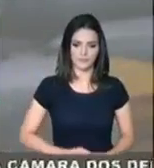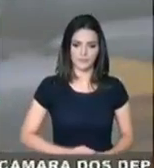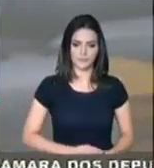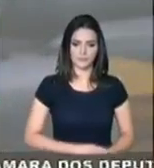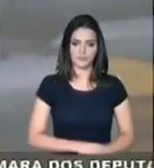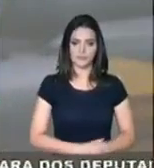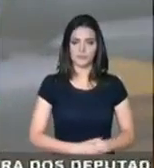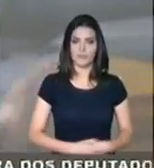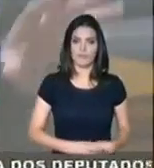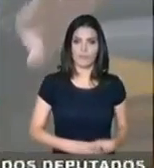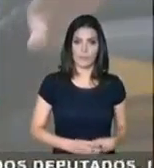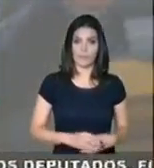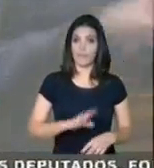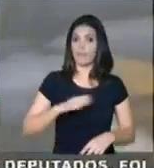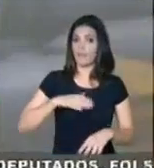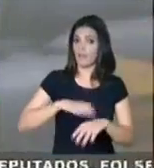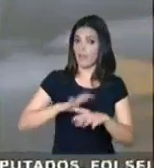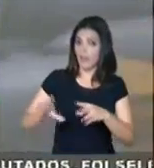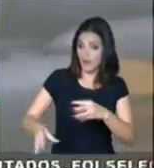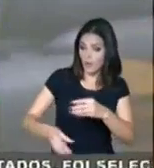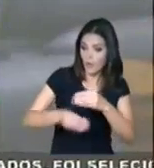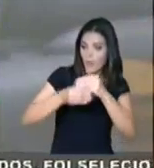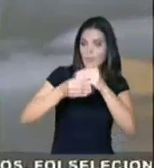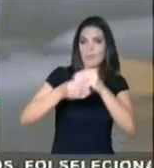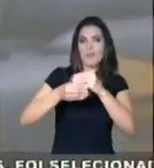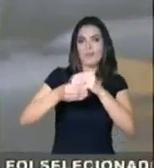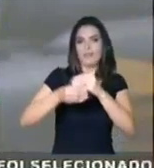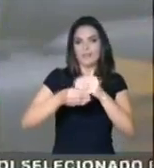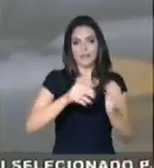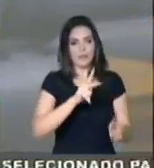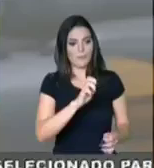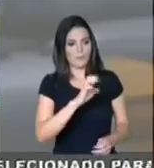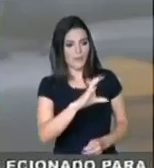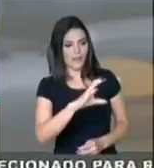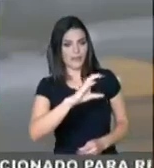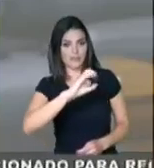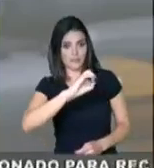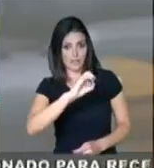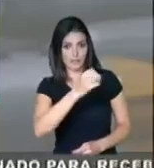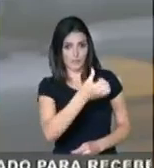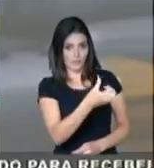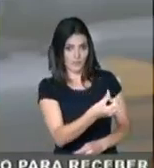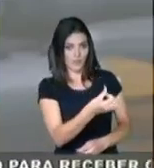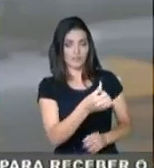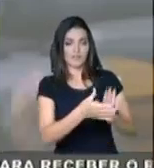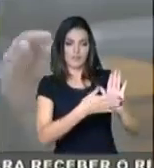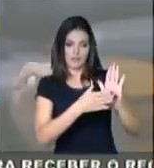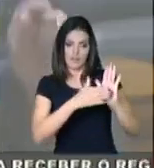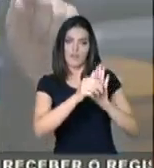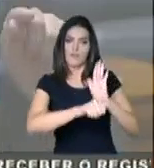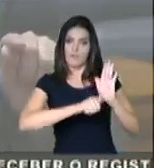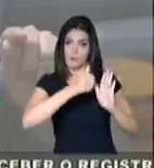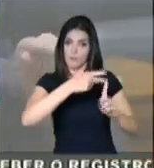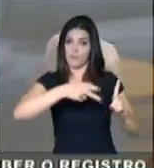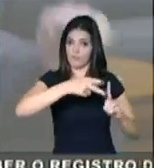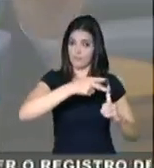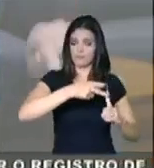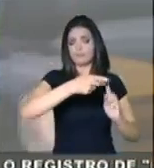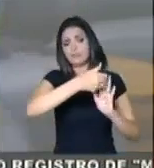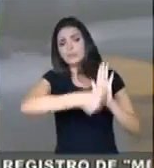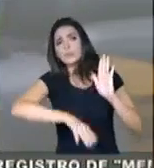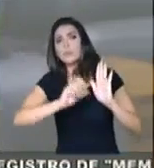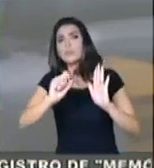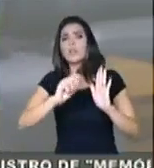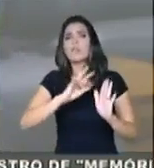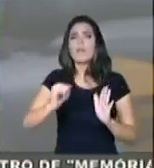que era uma ação complementar à PEC 06 da reforma da Previdência, que dizia que